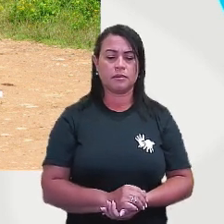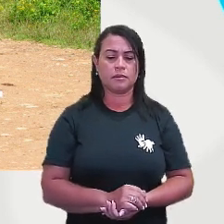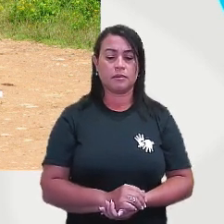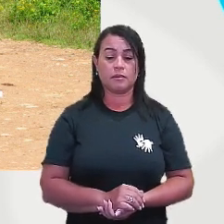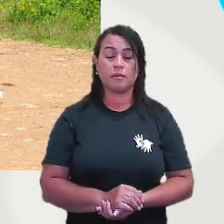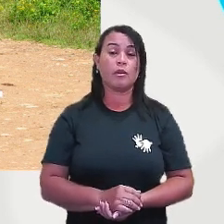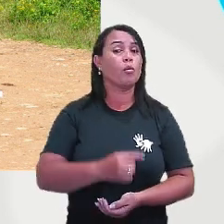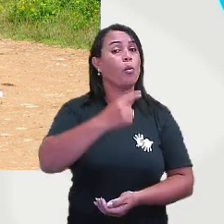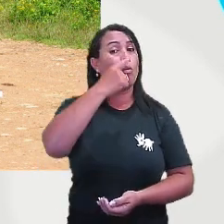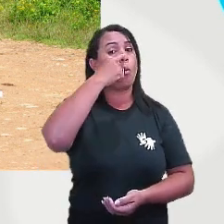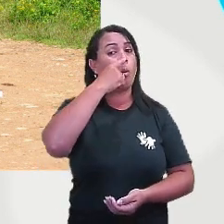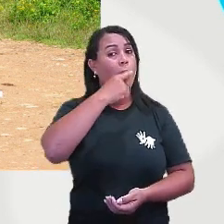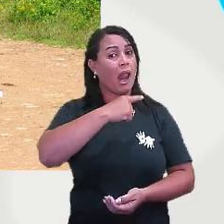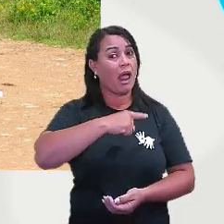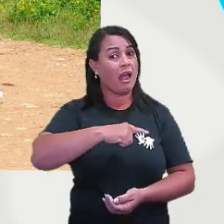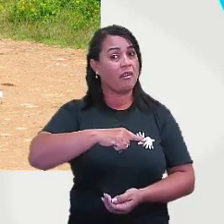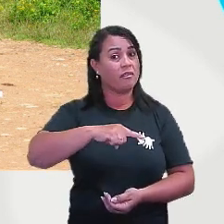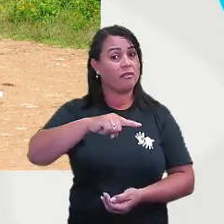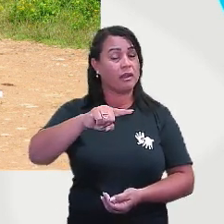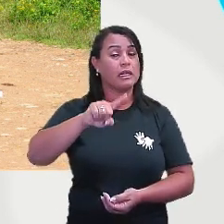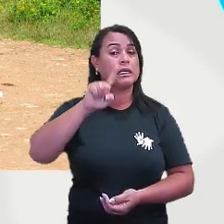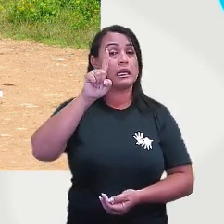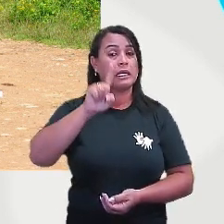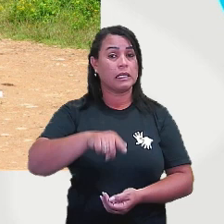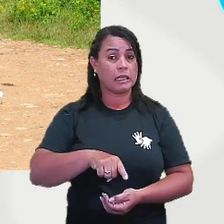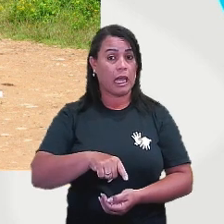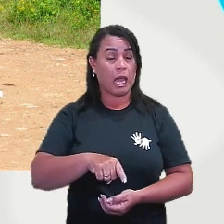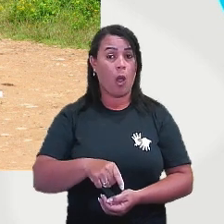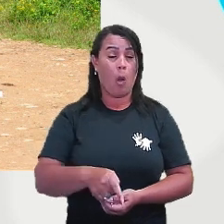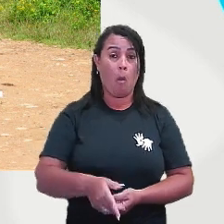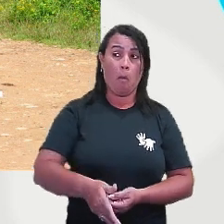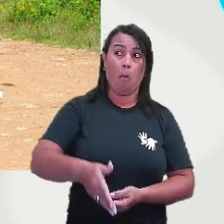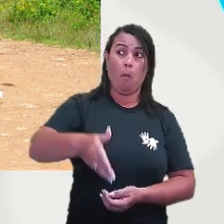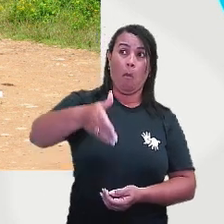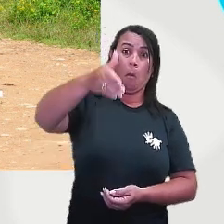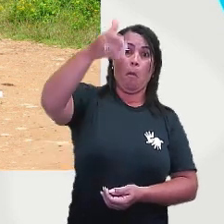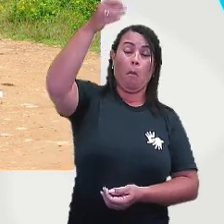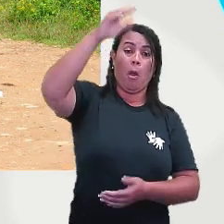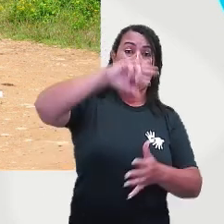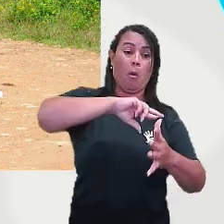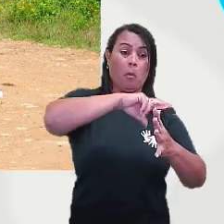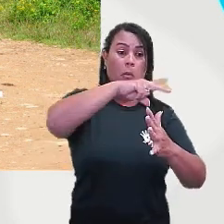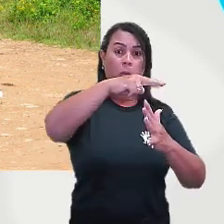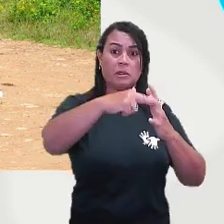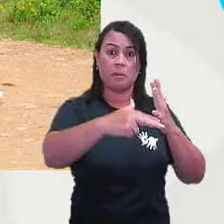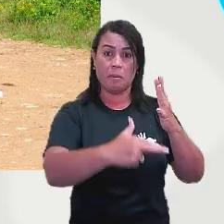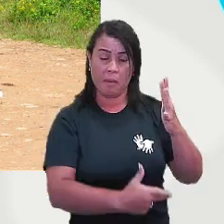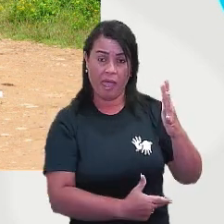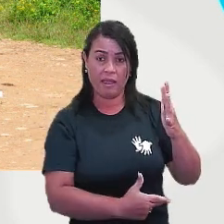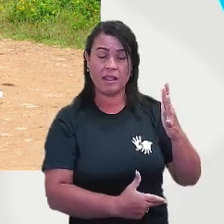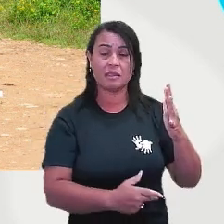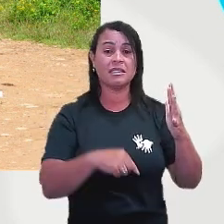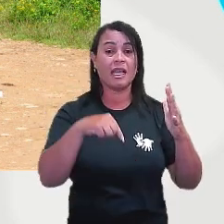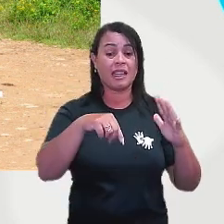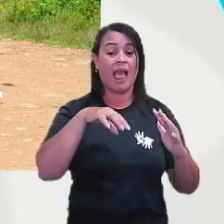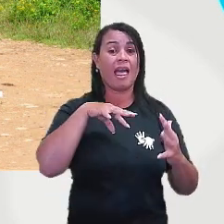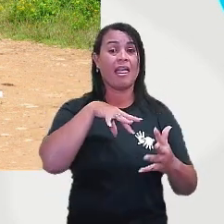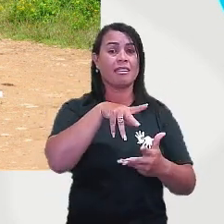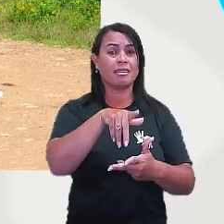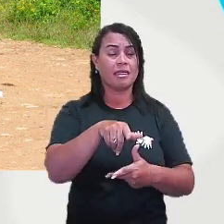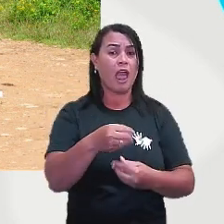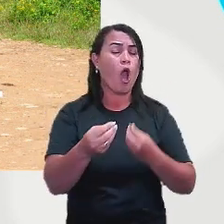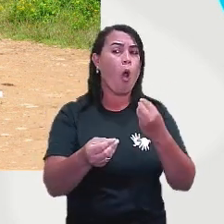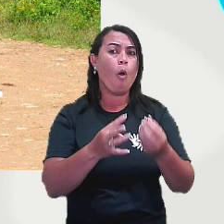O elefante é a maior espécie de mamífero terrestre. Ele é conhecido por sua